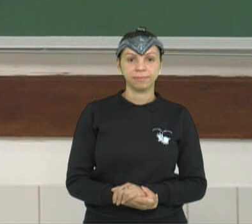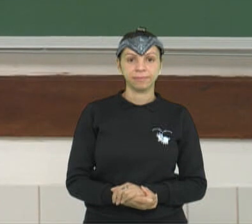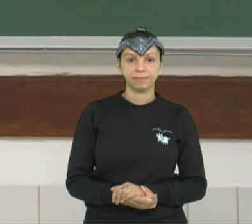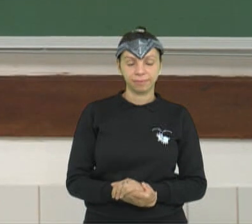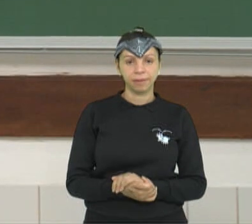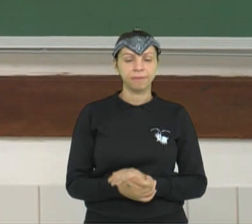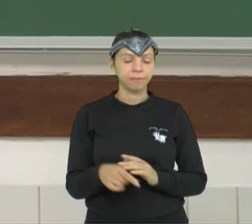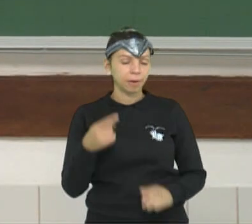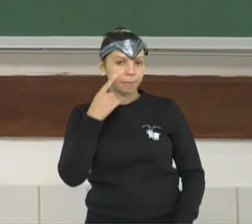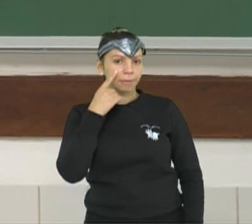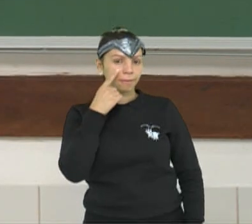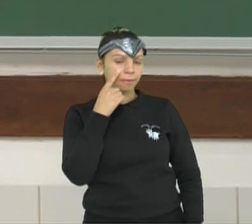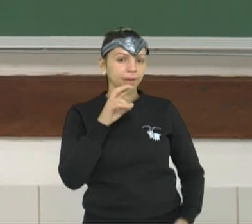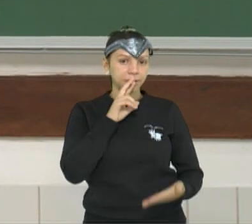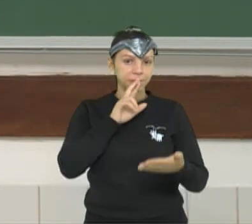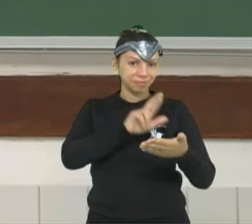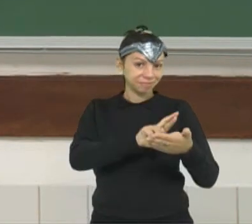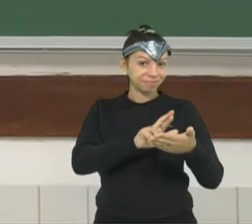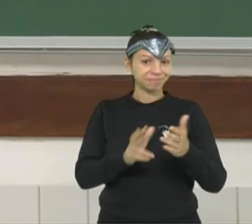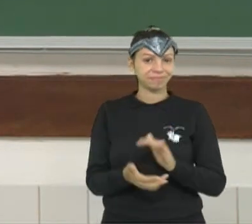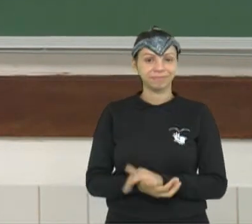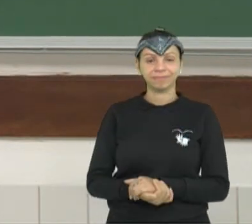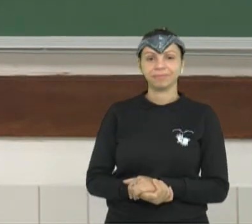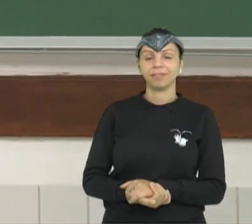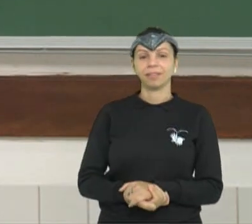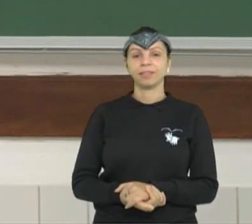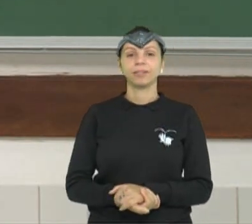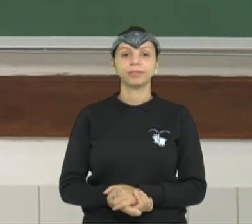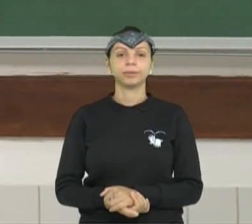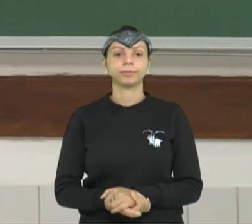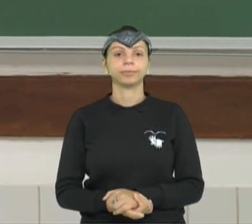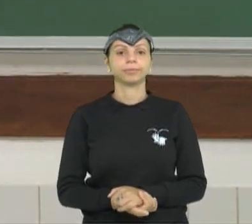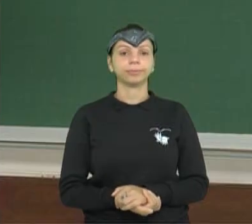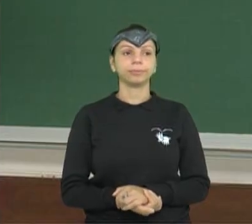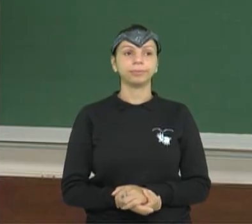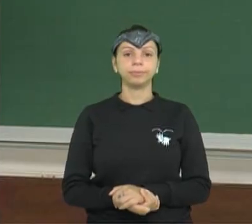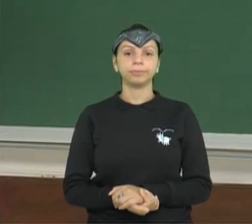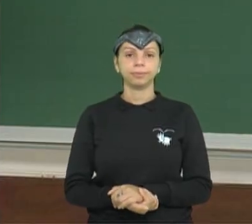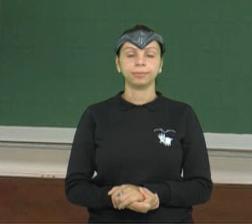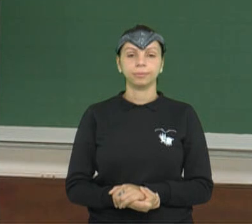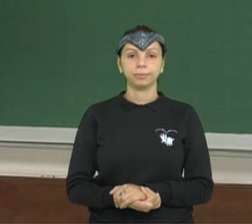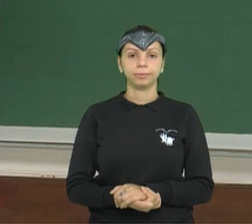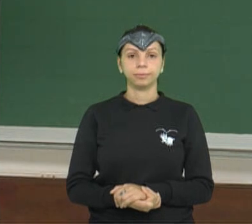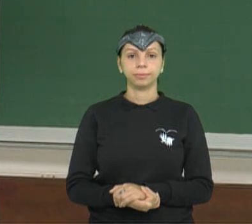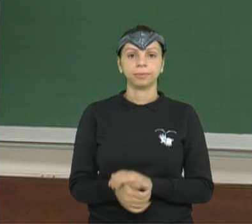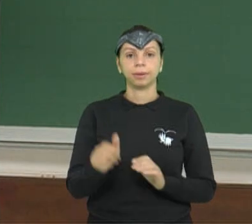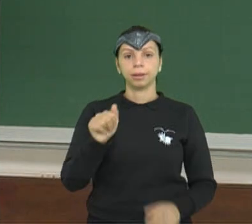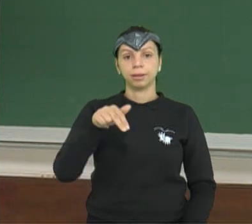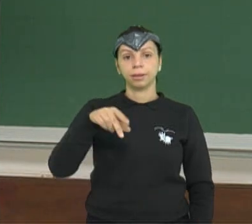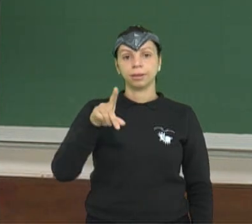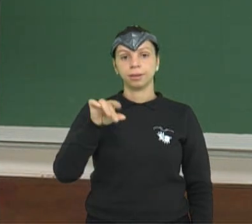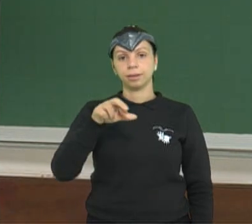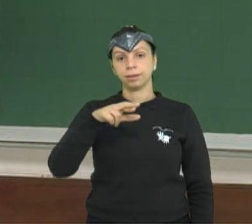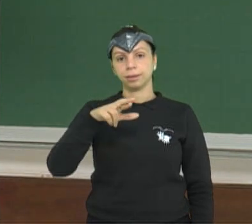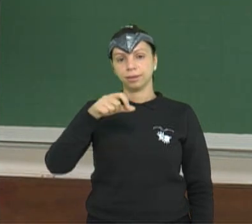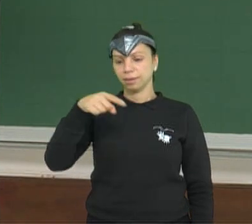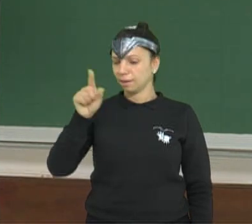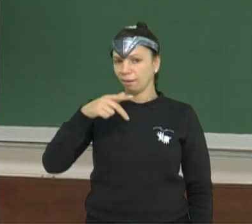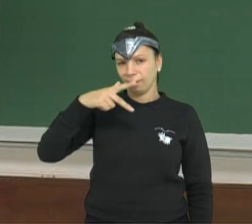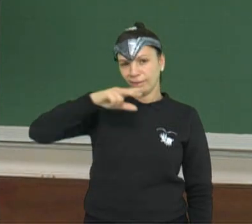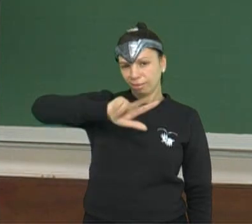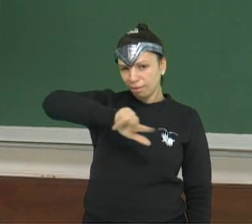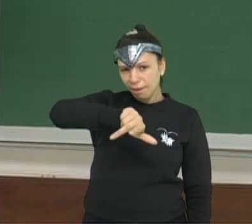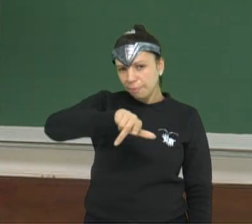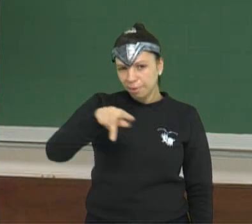Vamos conferir as nossas super questões? Então, olha só, acompanha a teacher. André não é professor? E